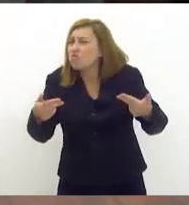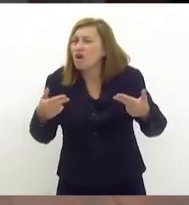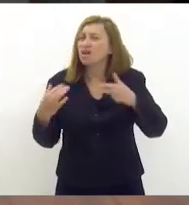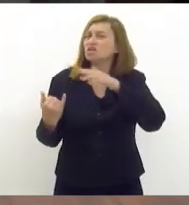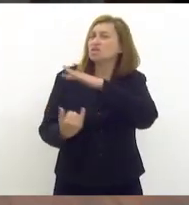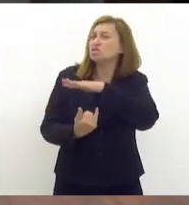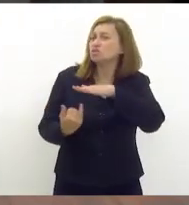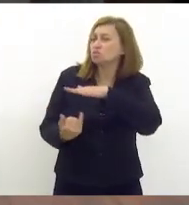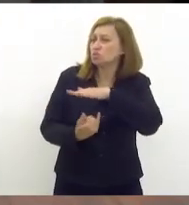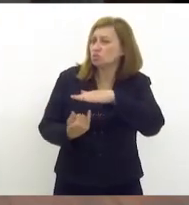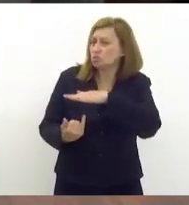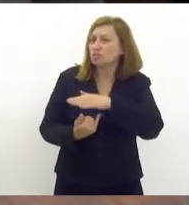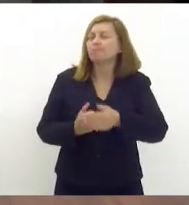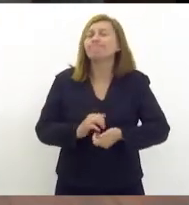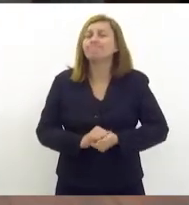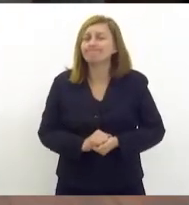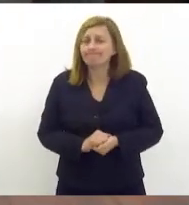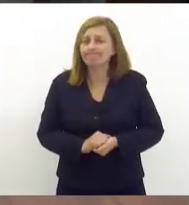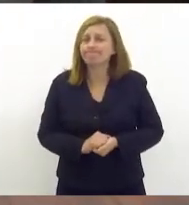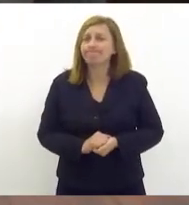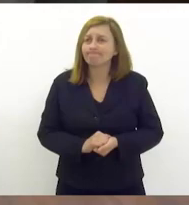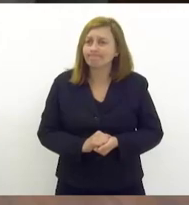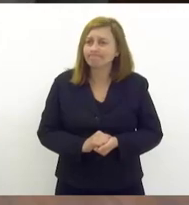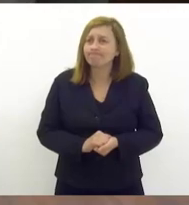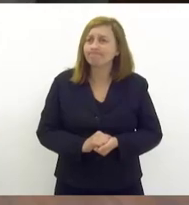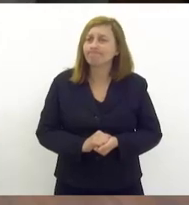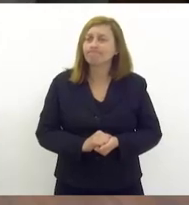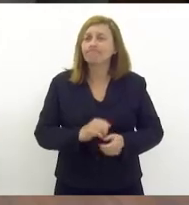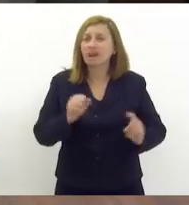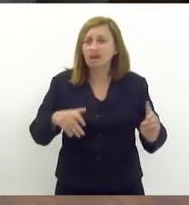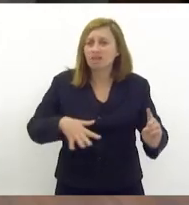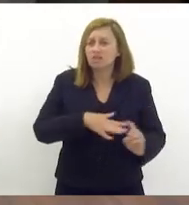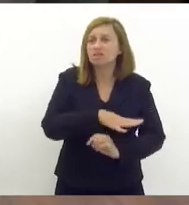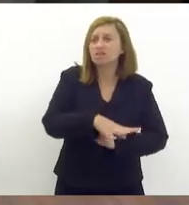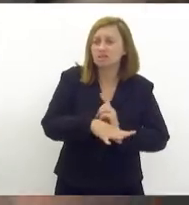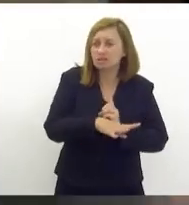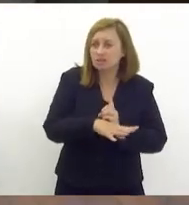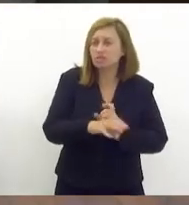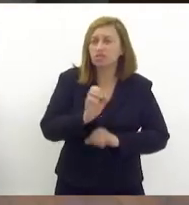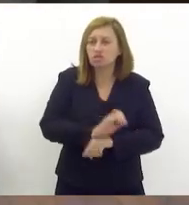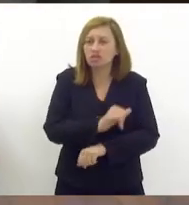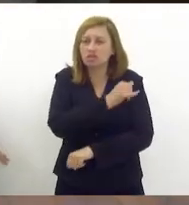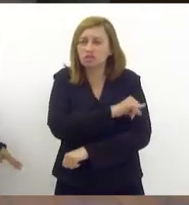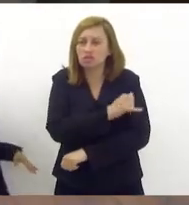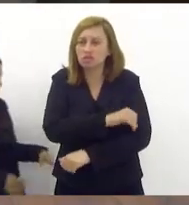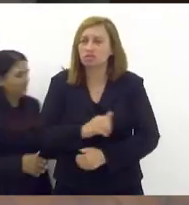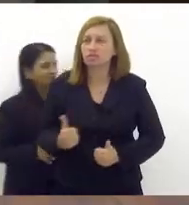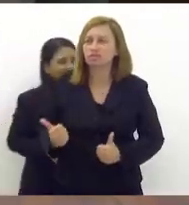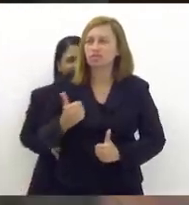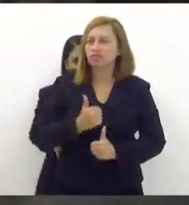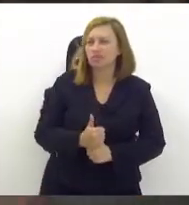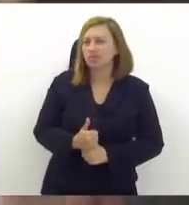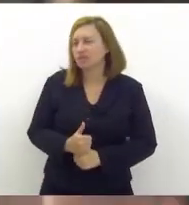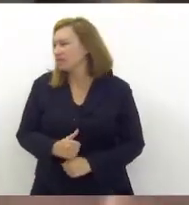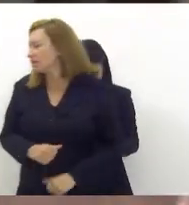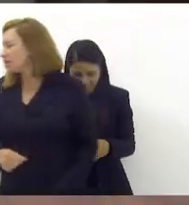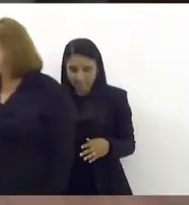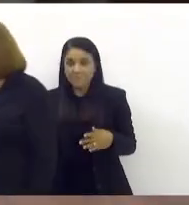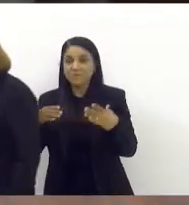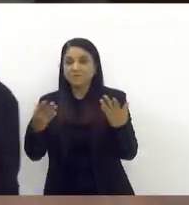instituições sócio assistenciais do Estado do Rio de Janeiro que